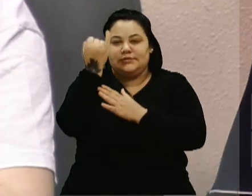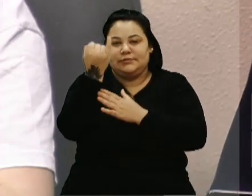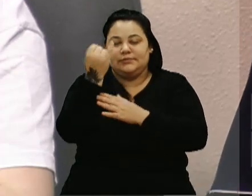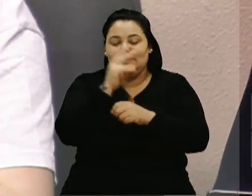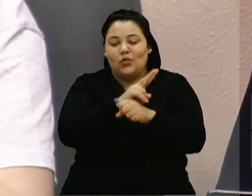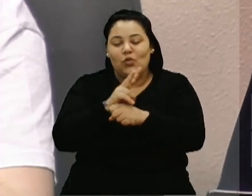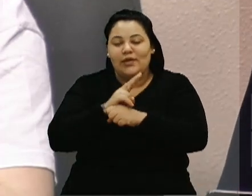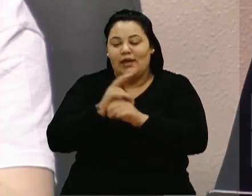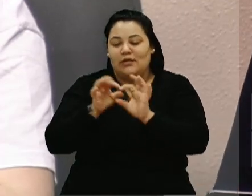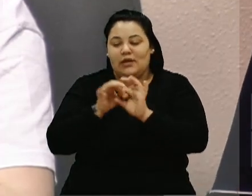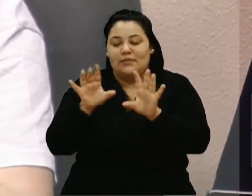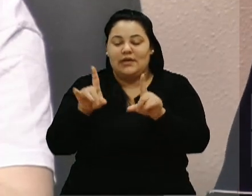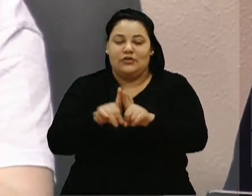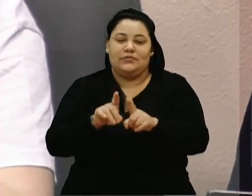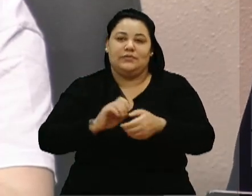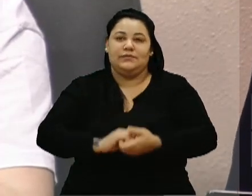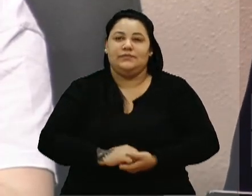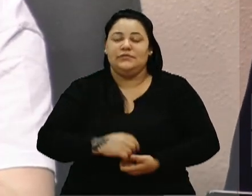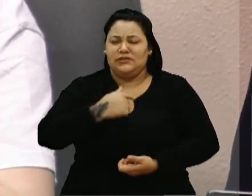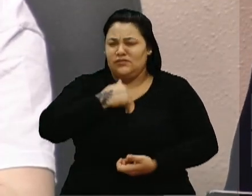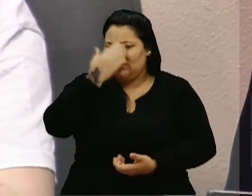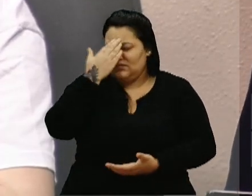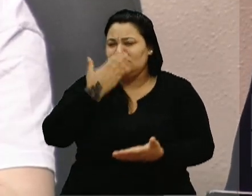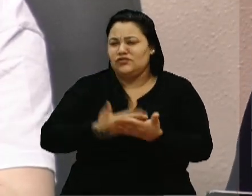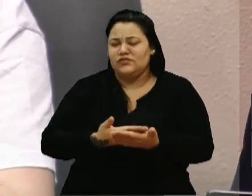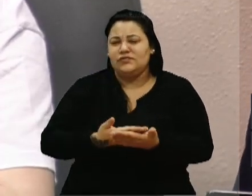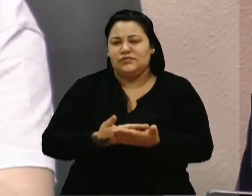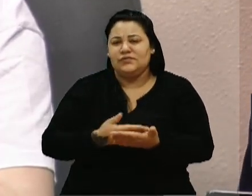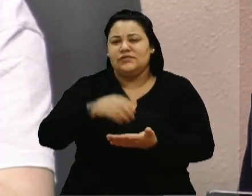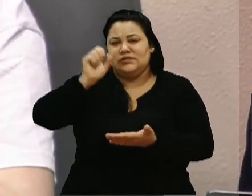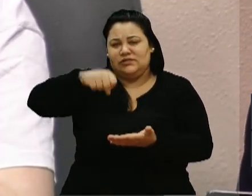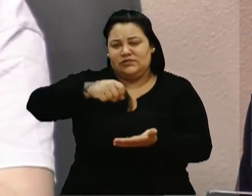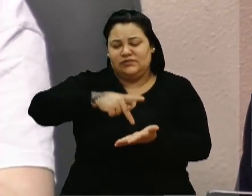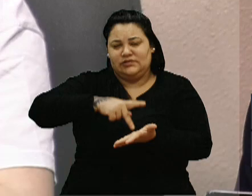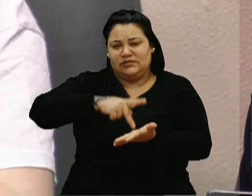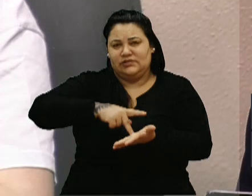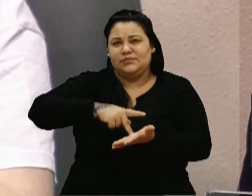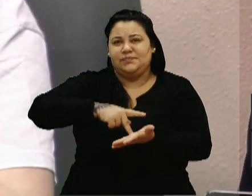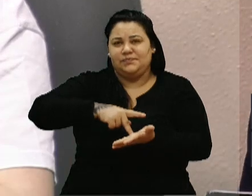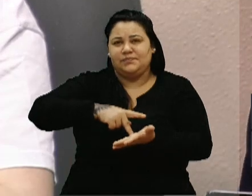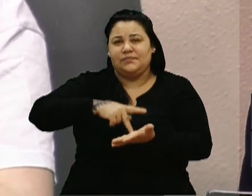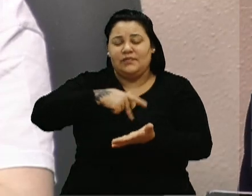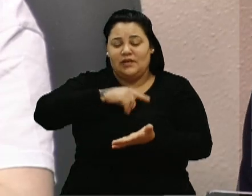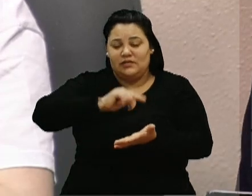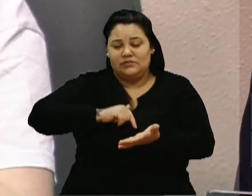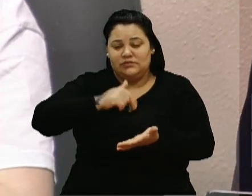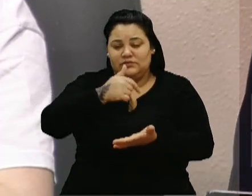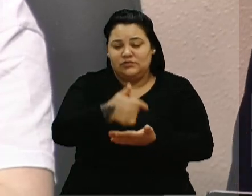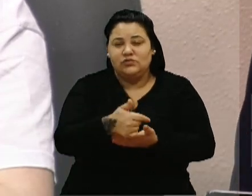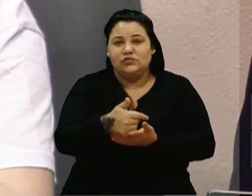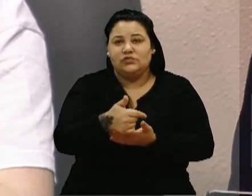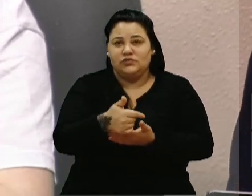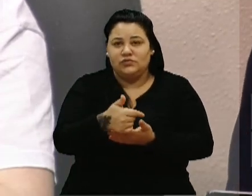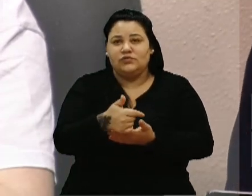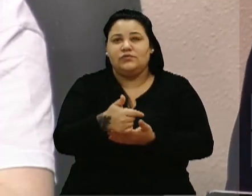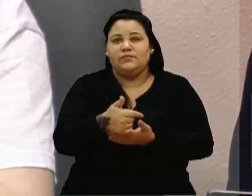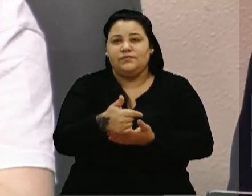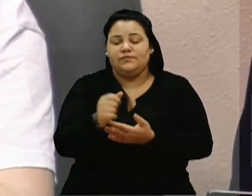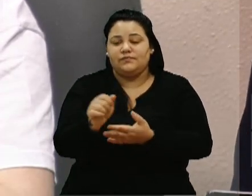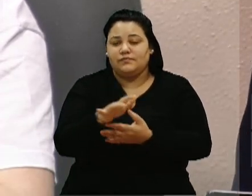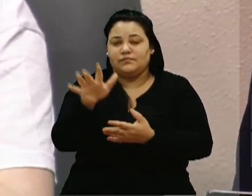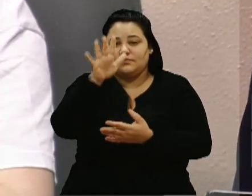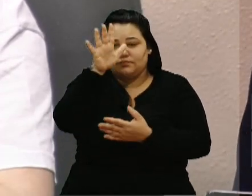cuidado em liberdade. Acredito que esta ação preza não apenas em valorizar e dar